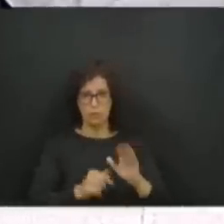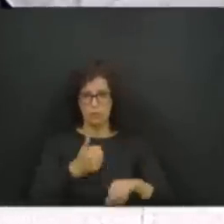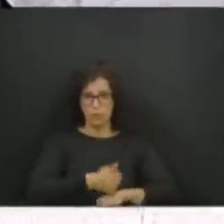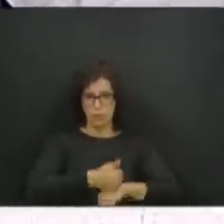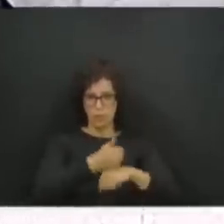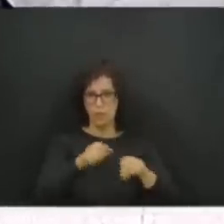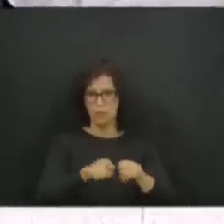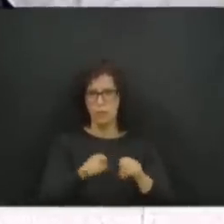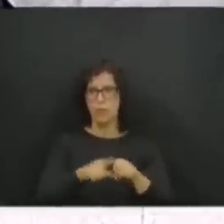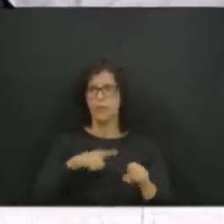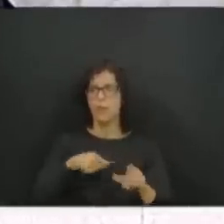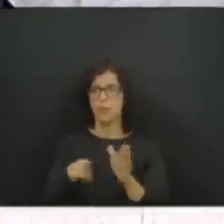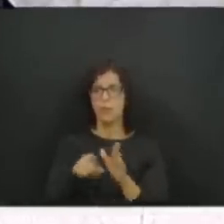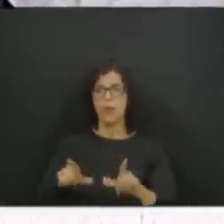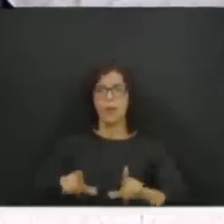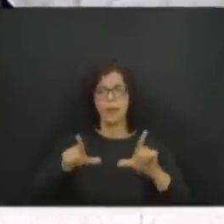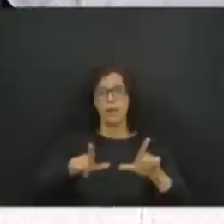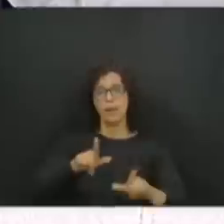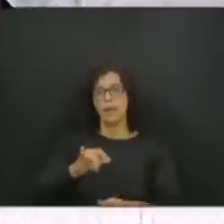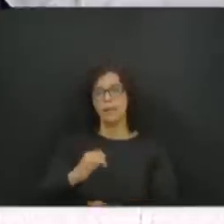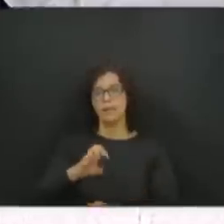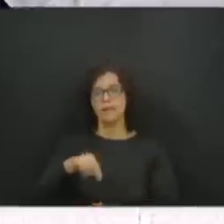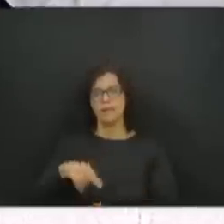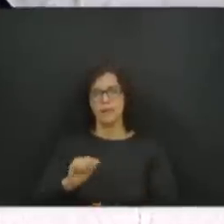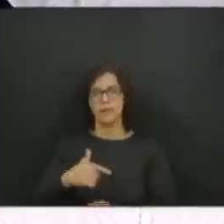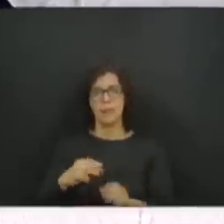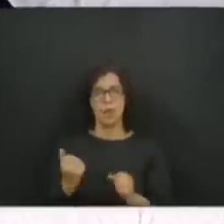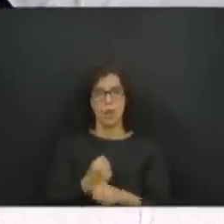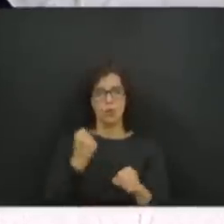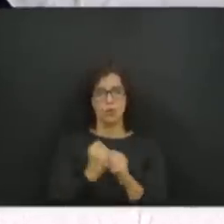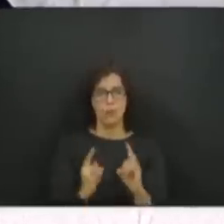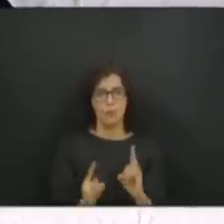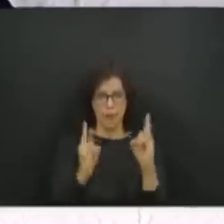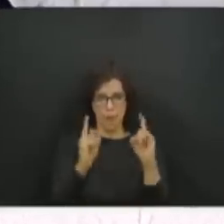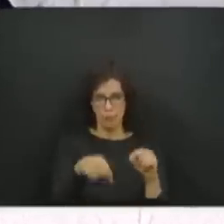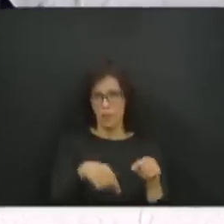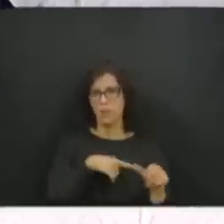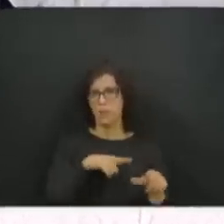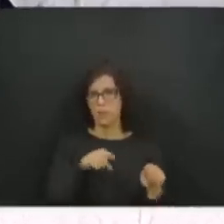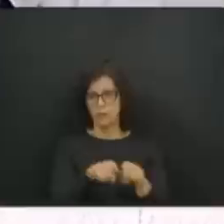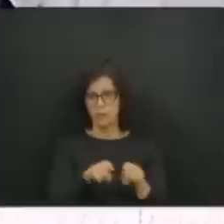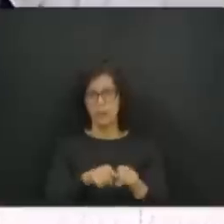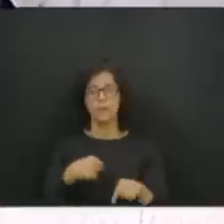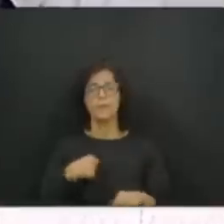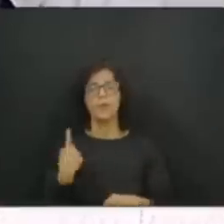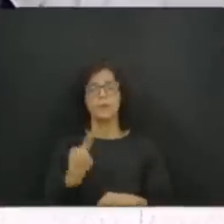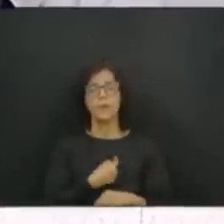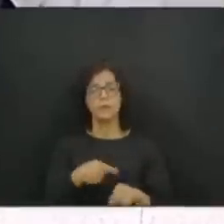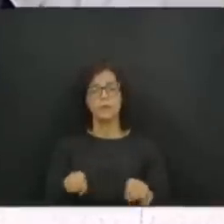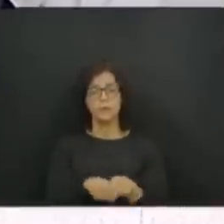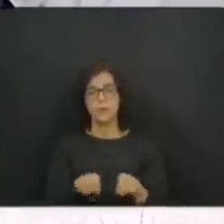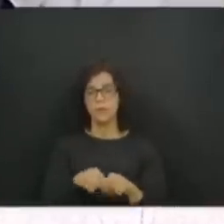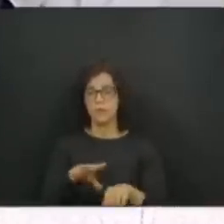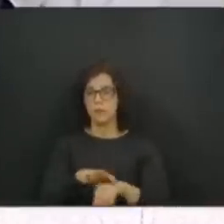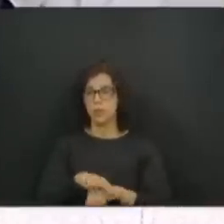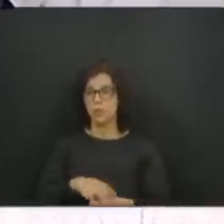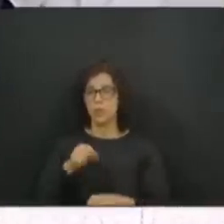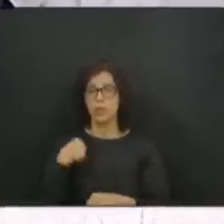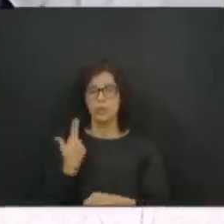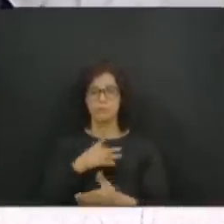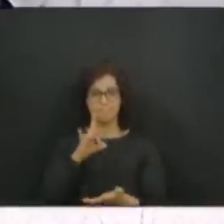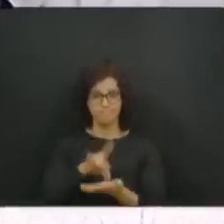inclusive sobre licenciamento de edificações e ao mesmo tempo Oi tia